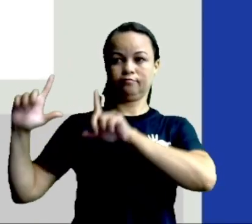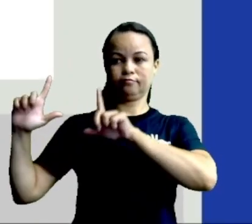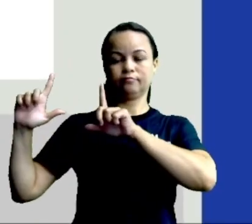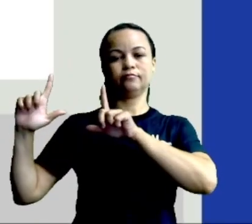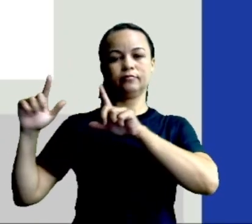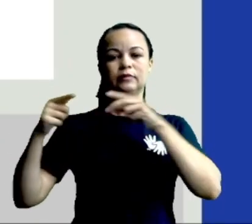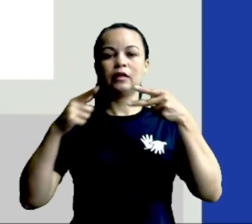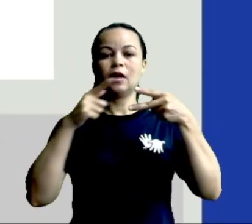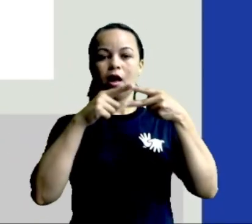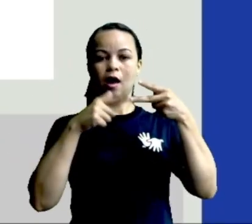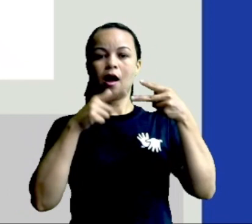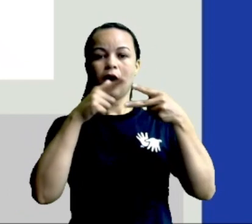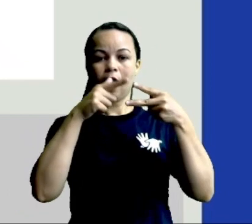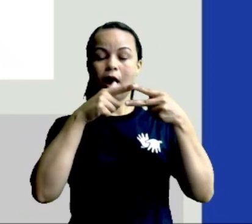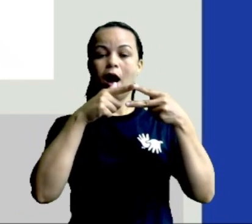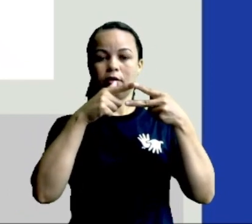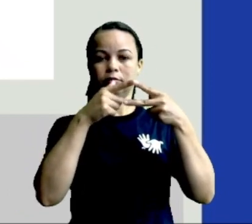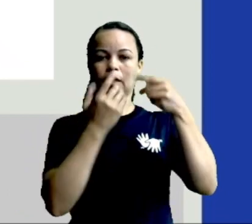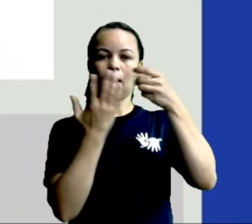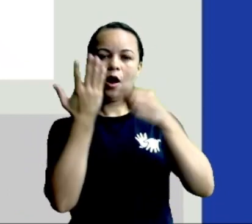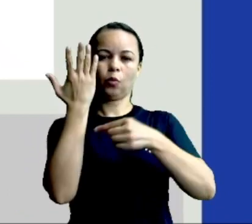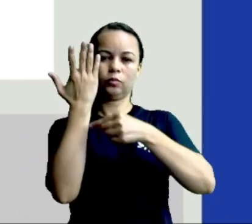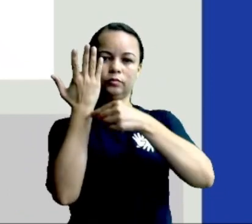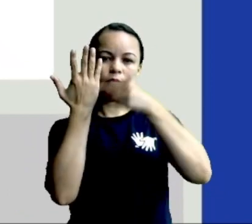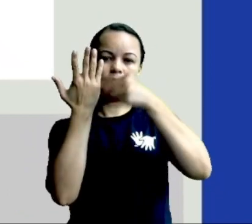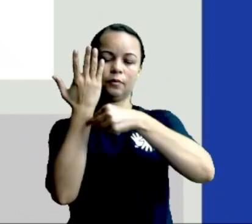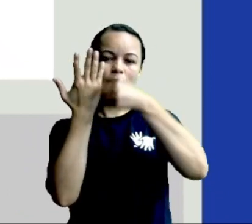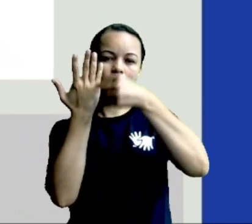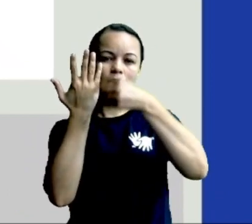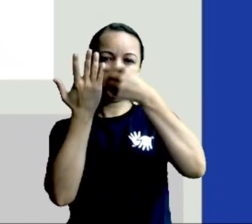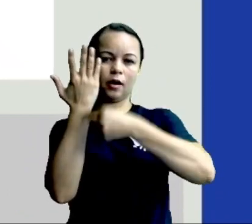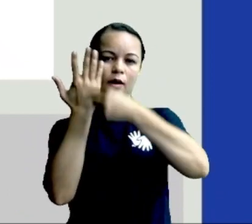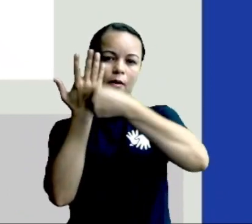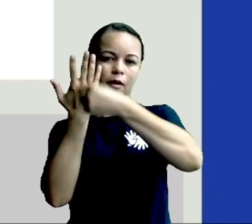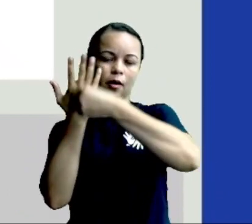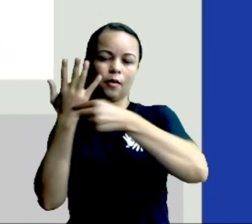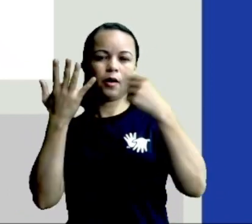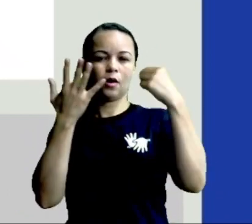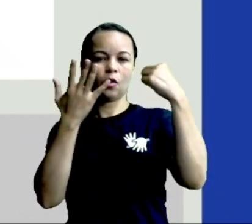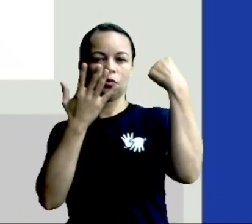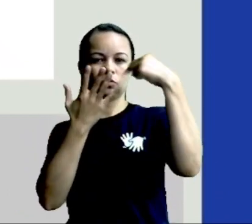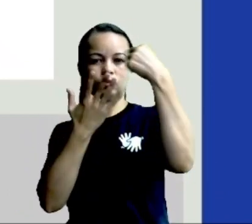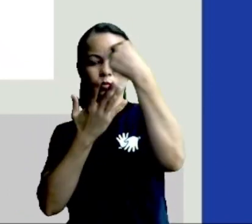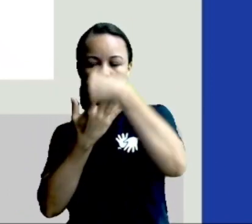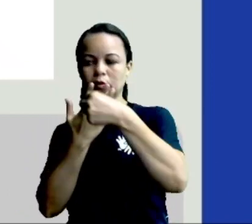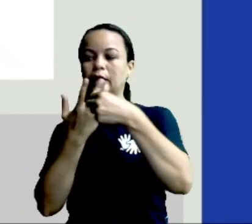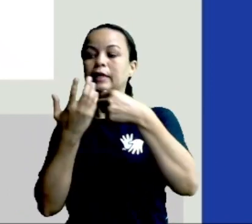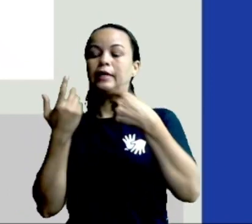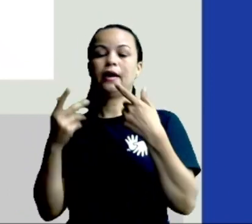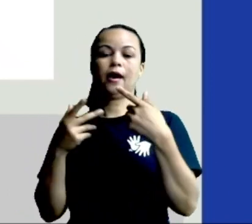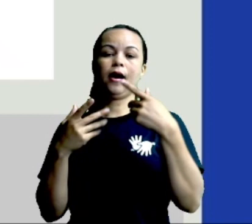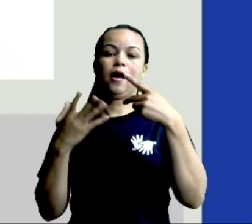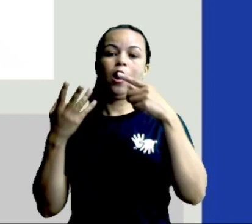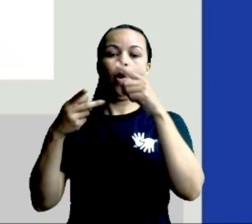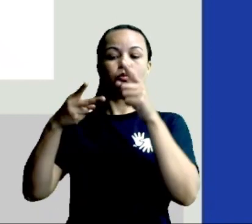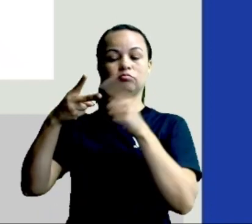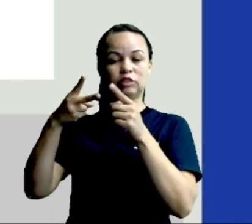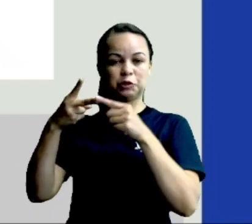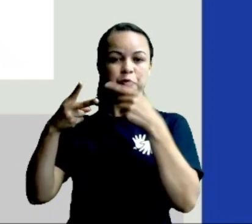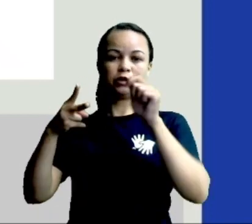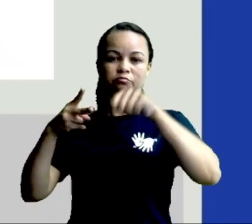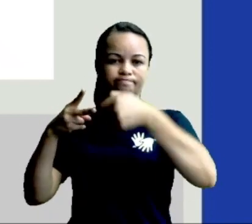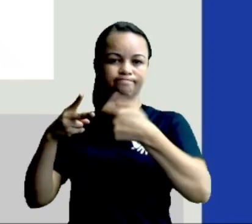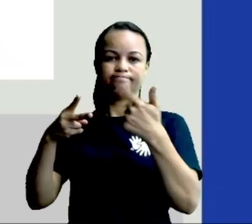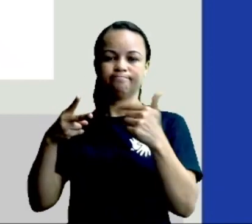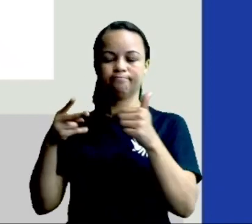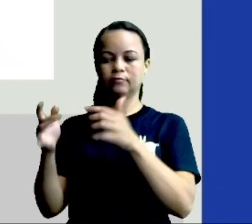gente vai falar sobre as briófitas e pteridófitas. Aqui tem um exemplar de um musgo. Esse cara aqui, gente, ele é muito pequeno. Ele é mas é muito